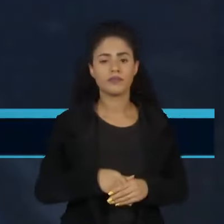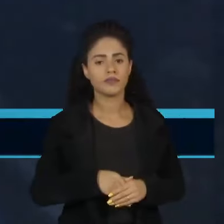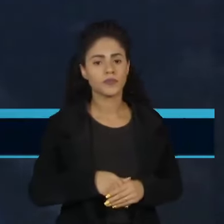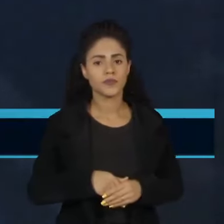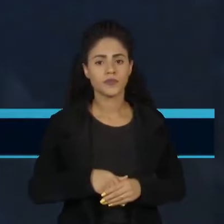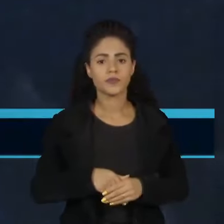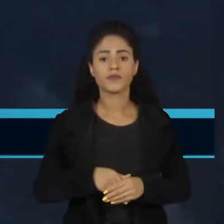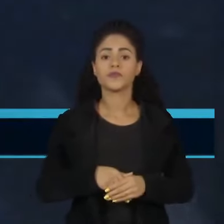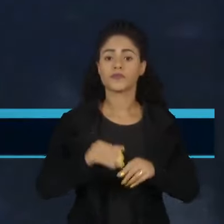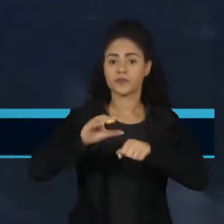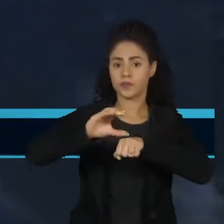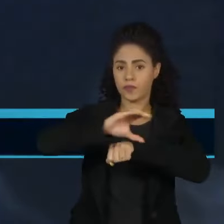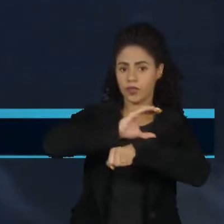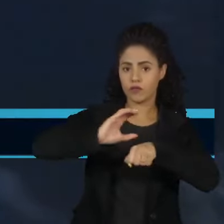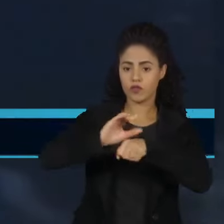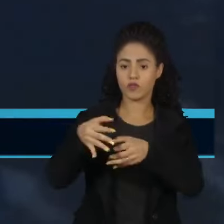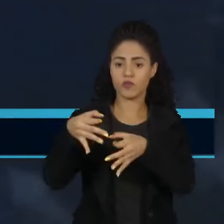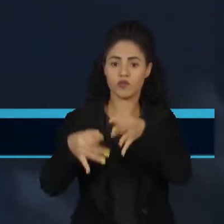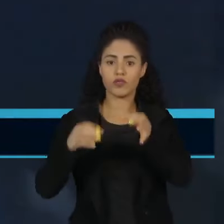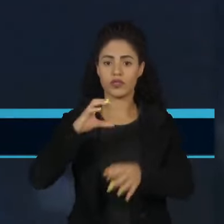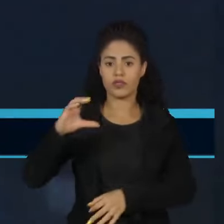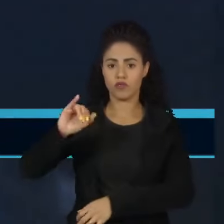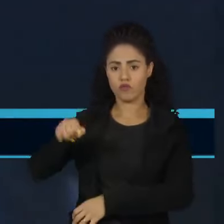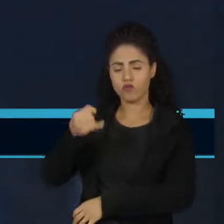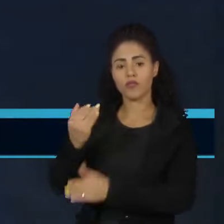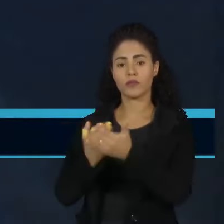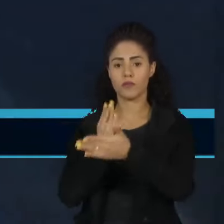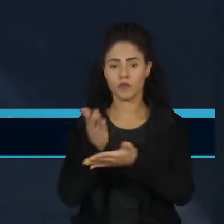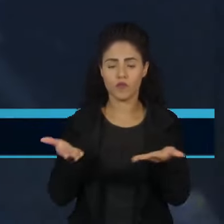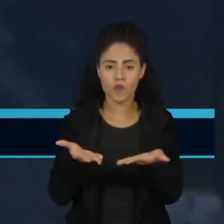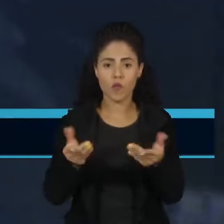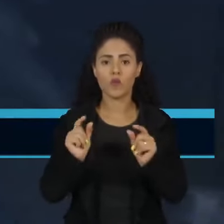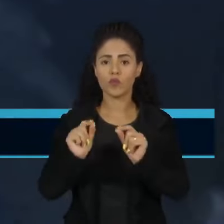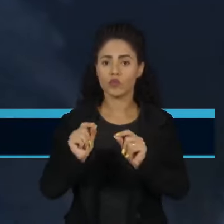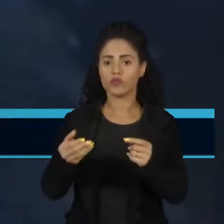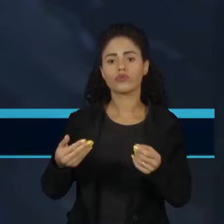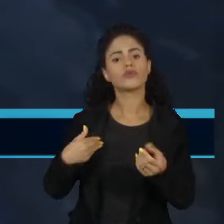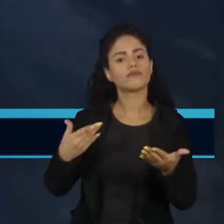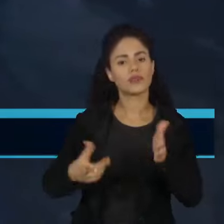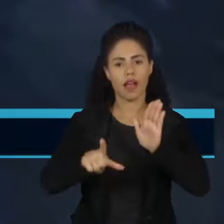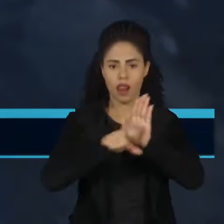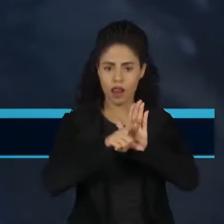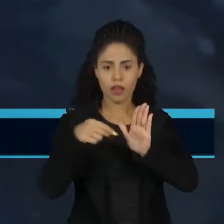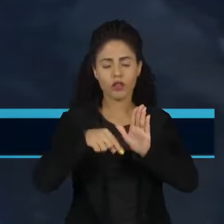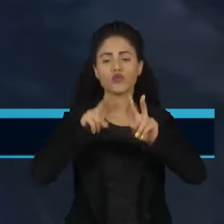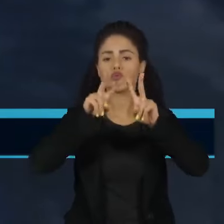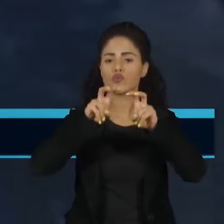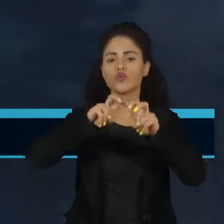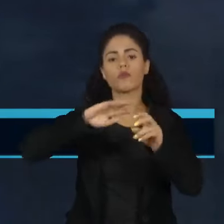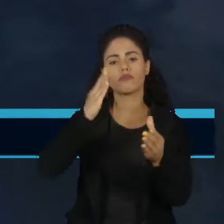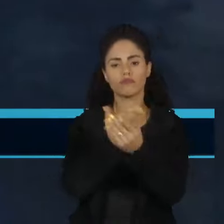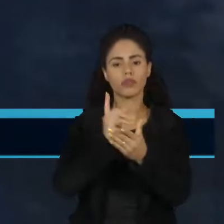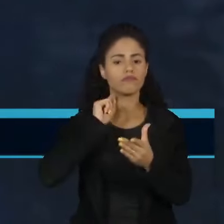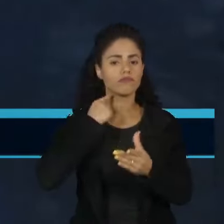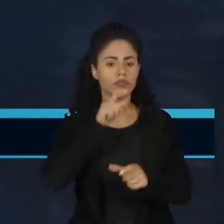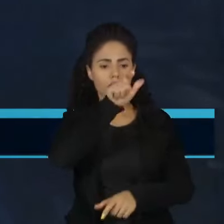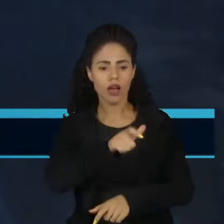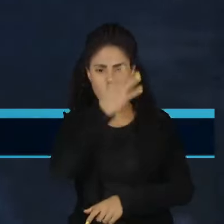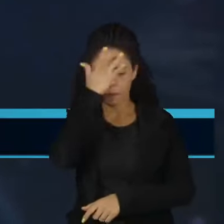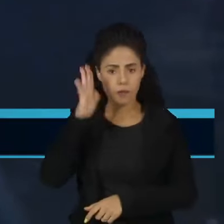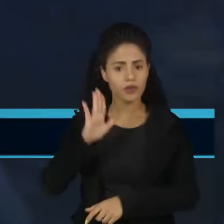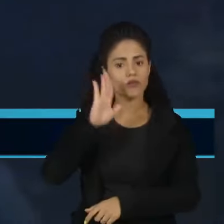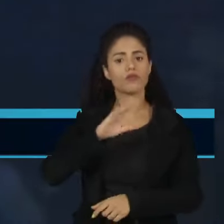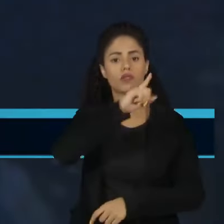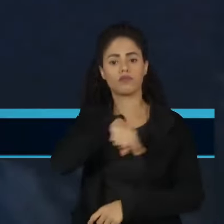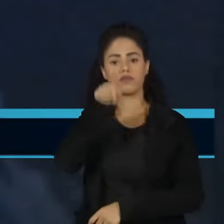A Comissão de Constituição e Justiça do Senado aprovou hoje um projeto que enfraquece a lei da ficha limpa e diminui o prazo em que políticos